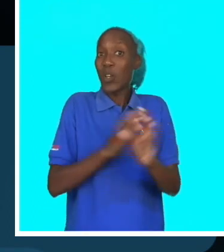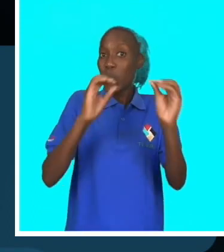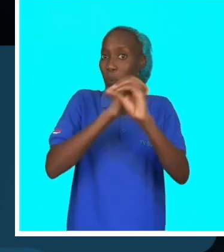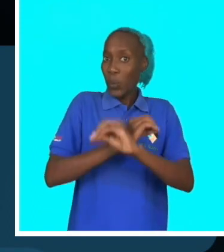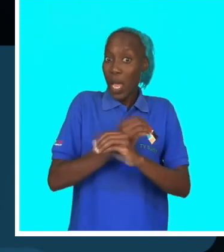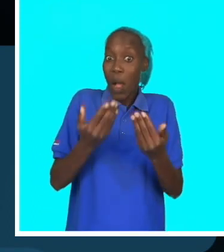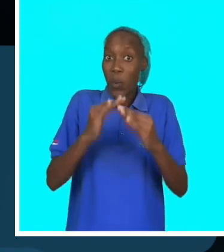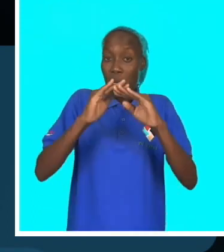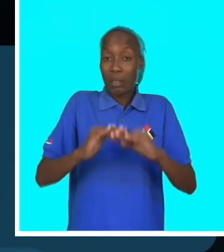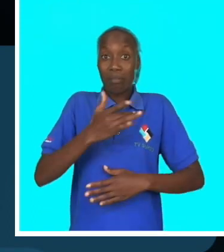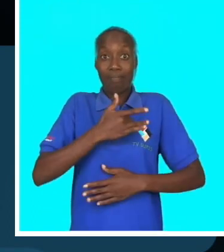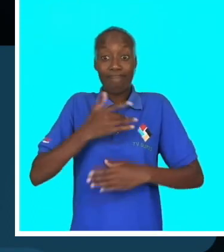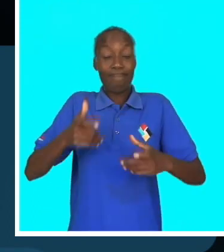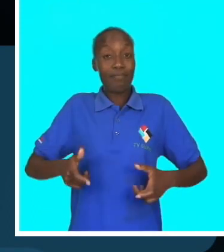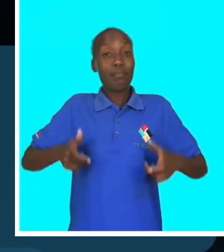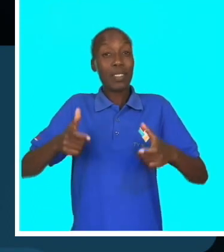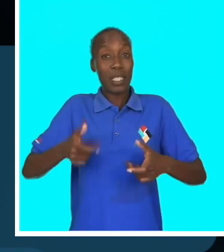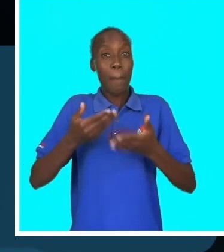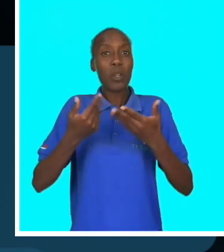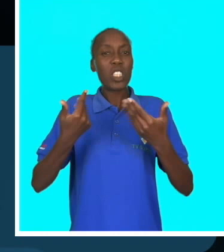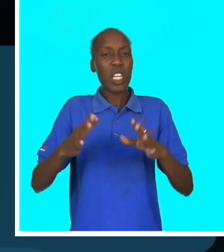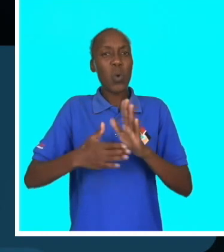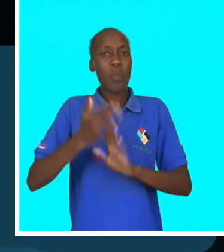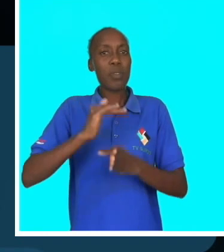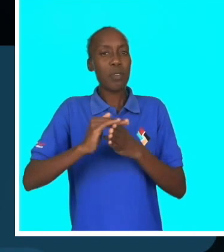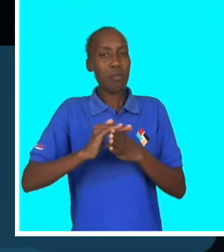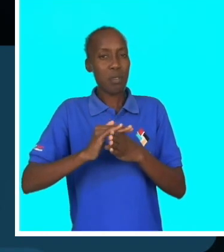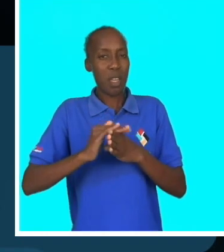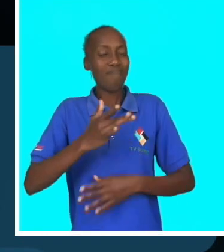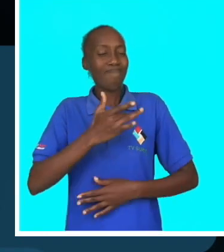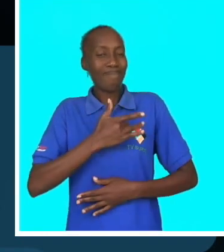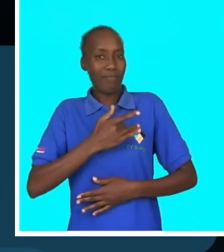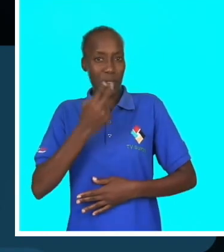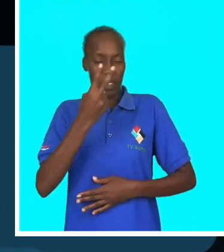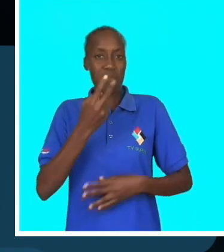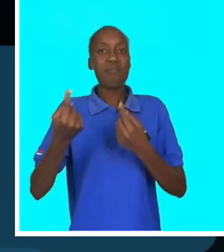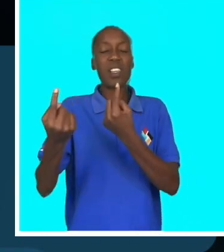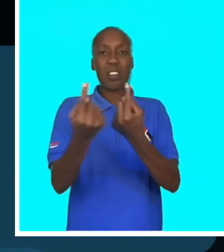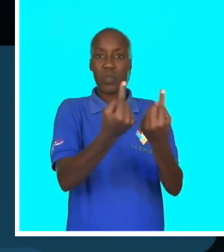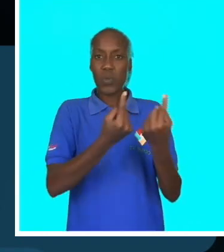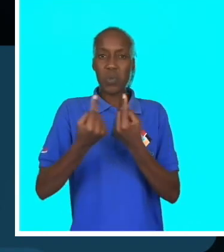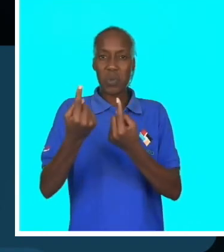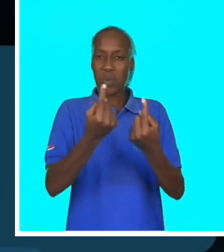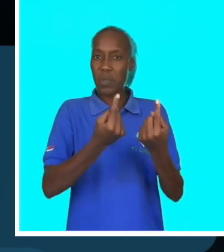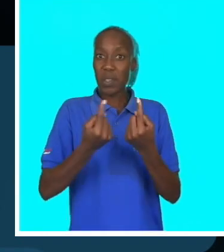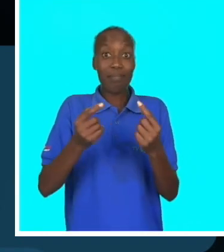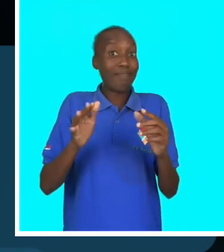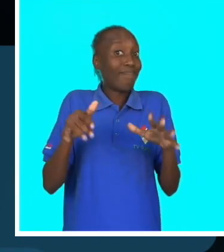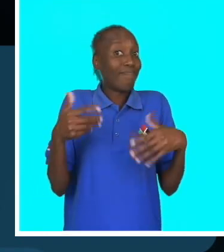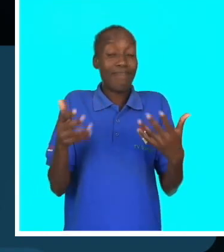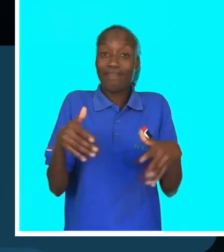disso e também não olhava para essas coisas. Agora, cadeirante, sim, presto mais atenção, é claro, estou muito mais sensível a